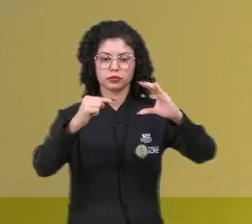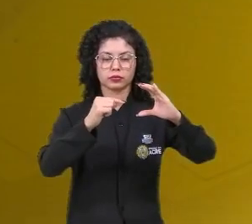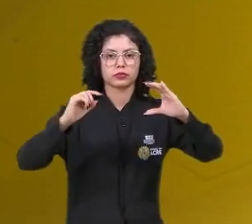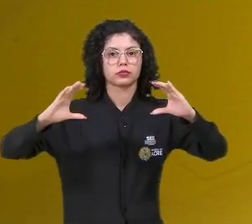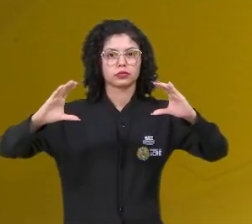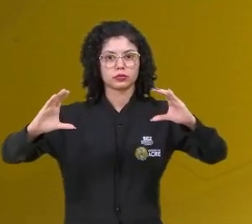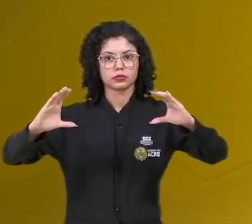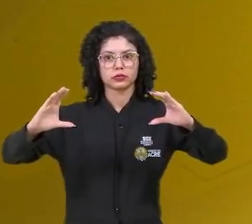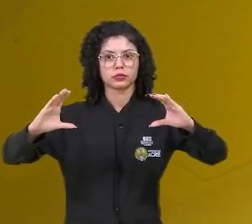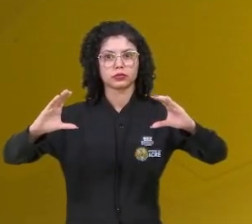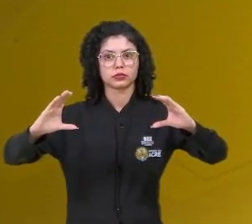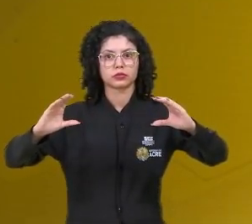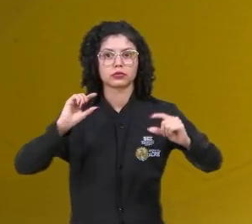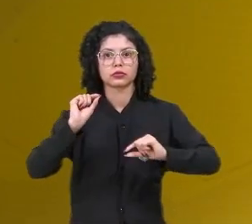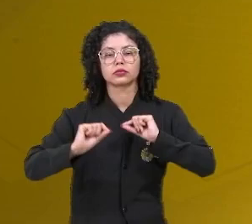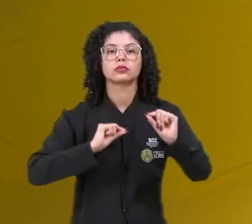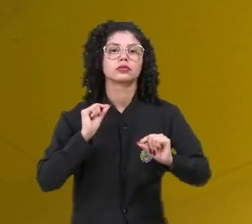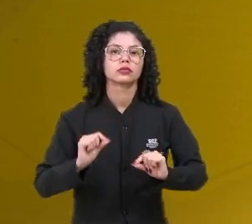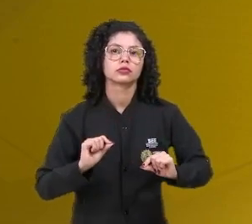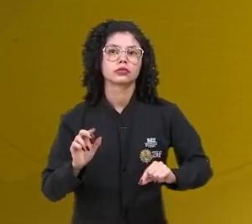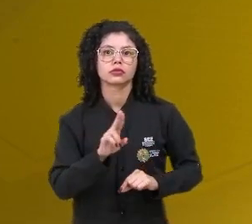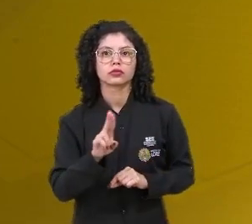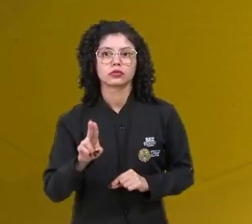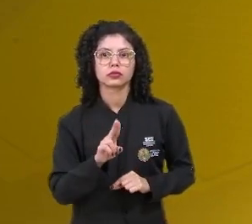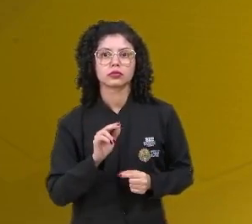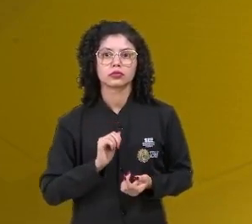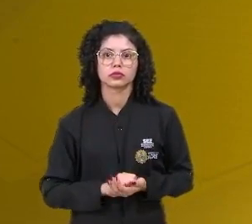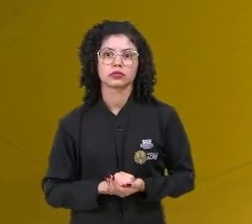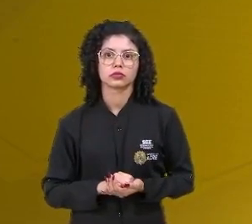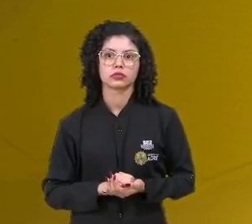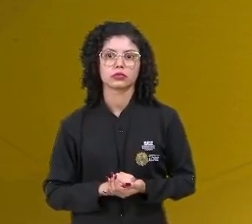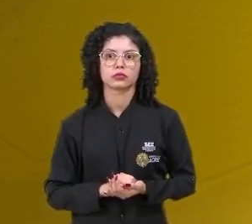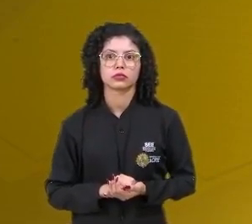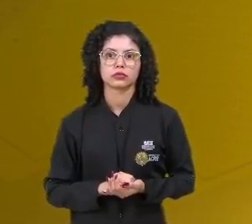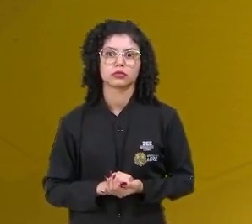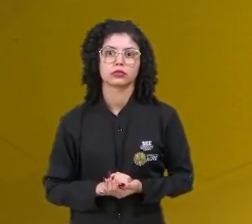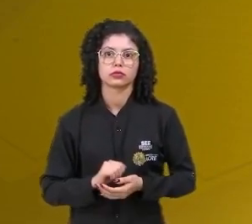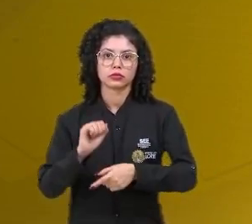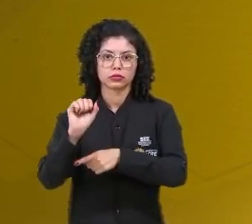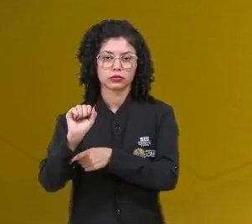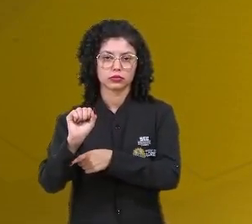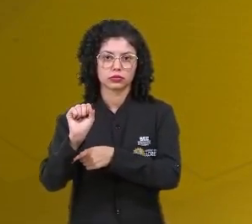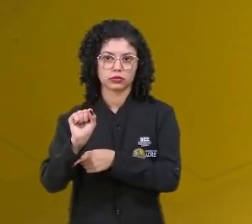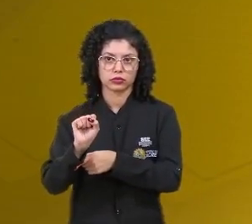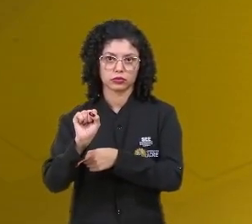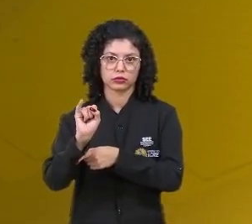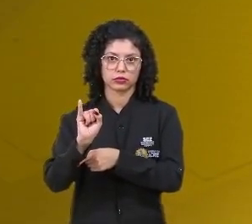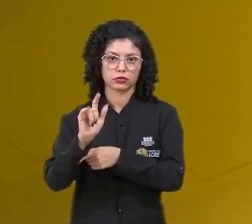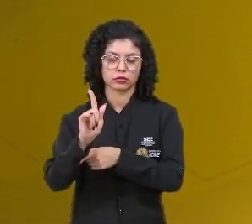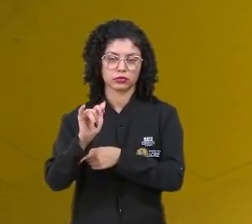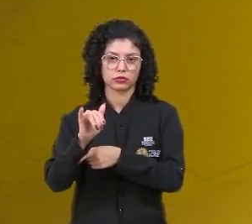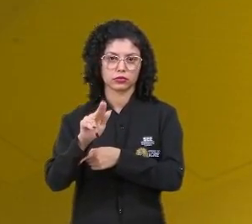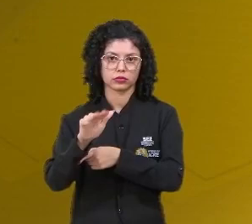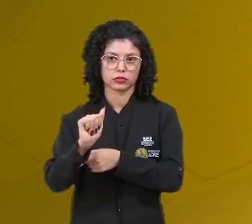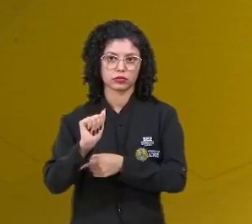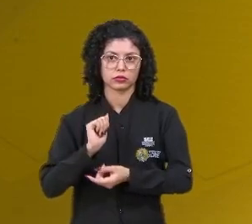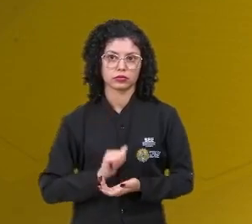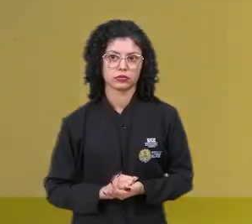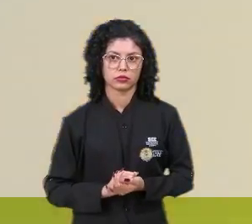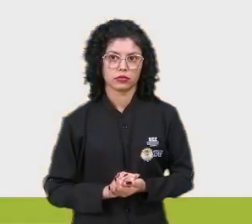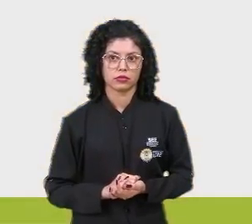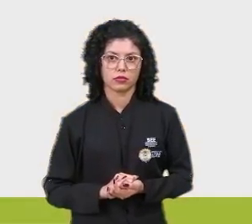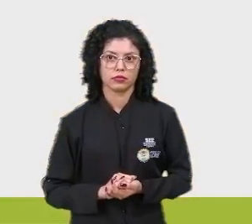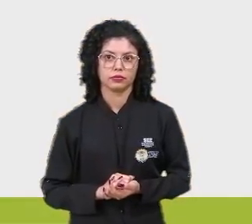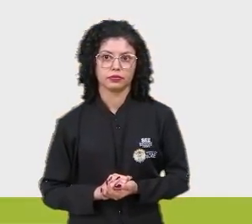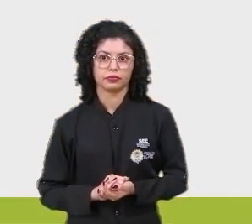simples, apenas uma ligação simples, eu vou chamar essa ligação simples de sigma. Então, guarda bem aí, tá?